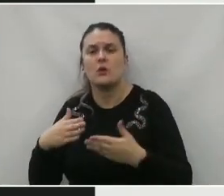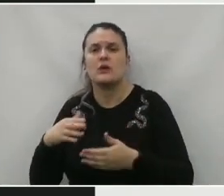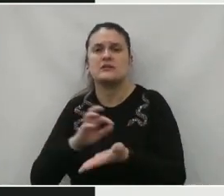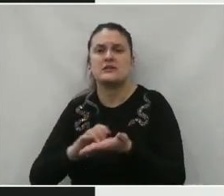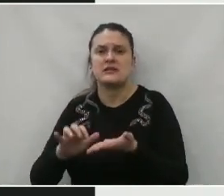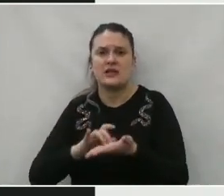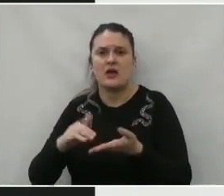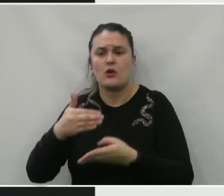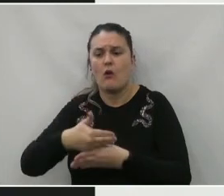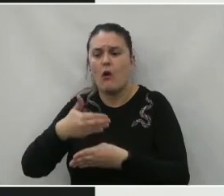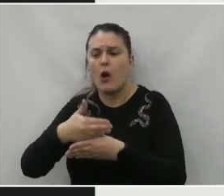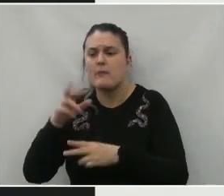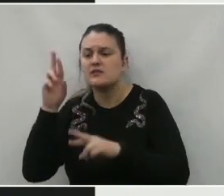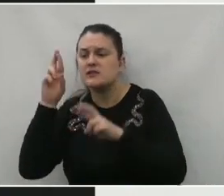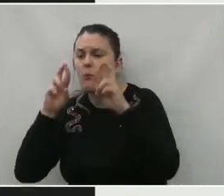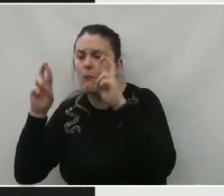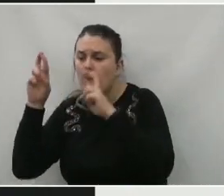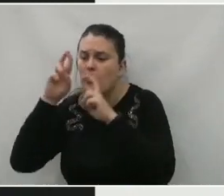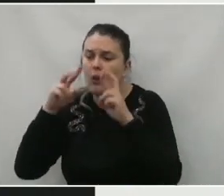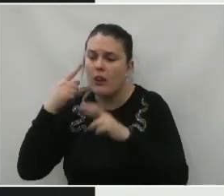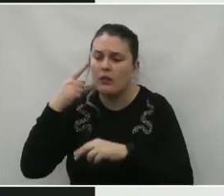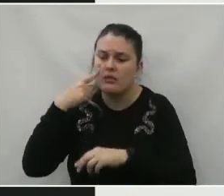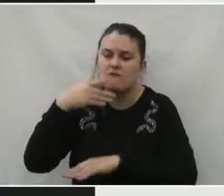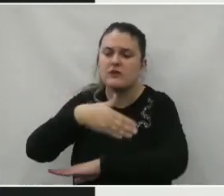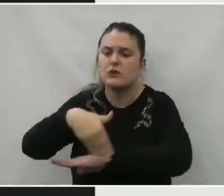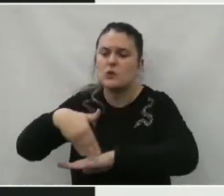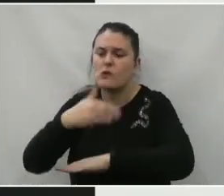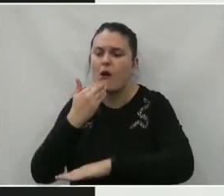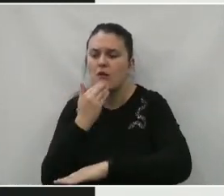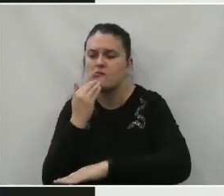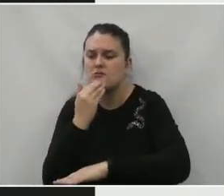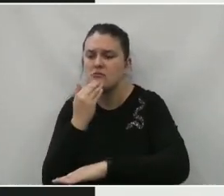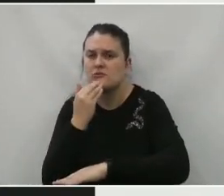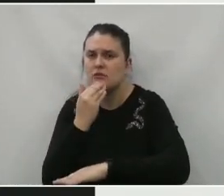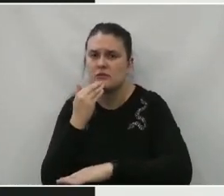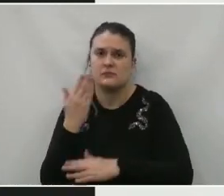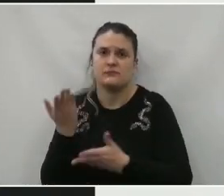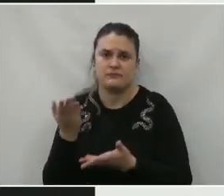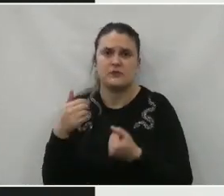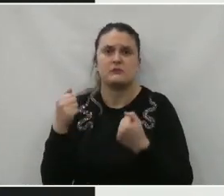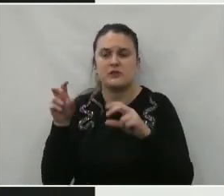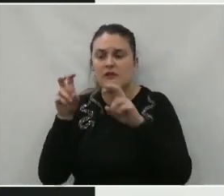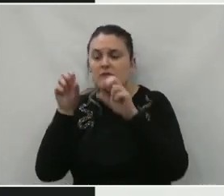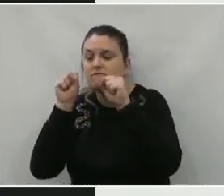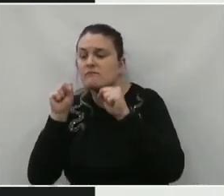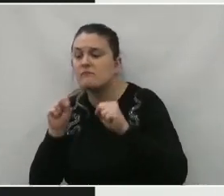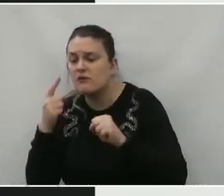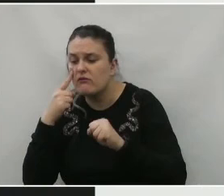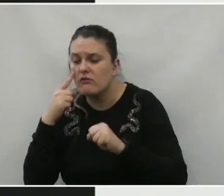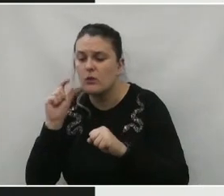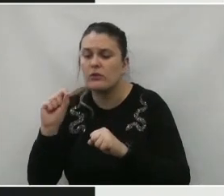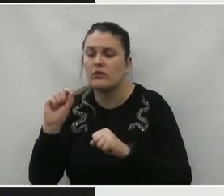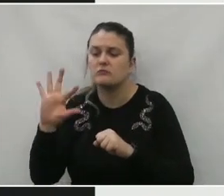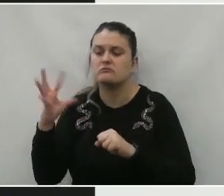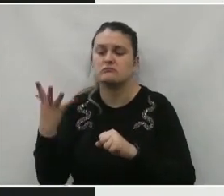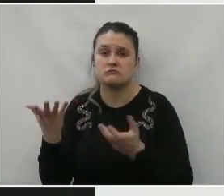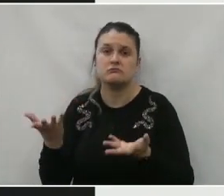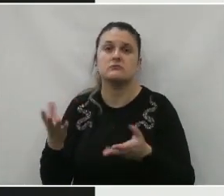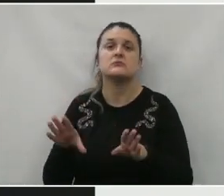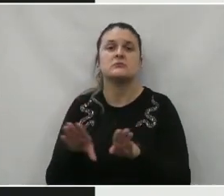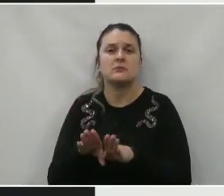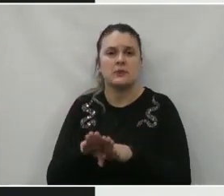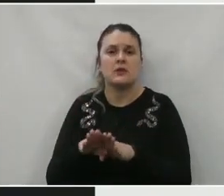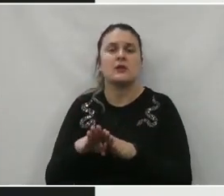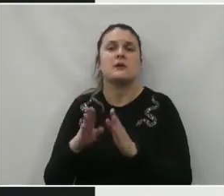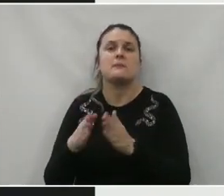nosso secretário de obras possa estar, né, olhando esta situação. E houve